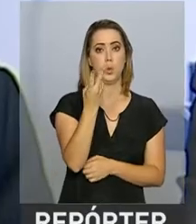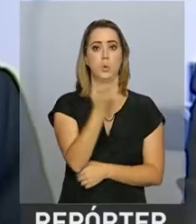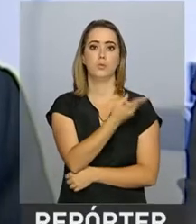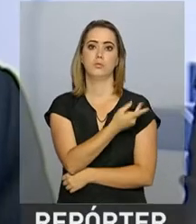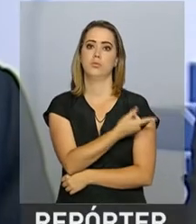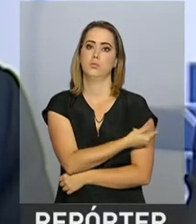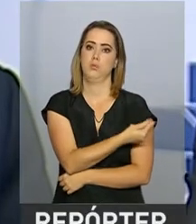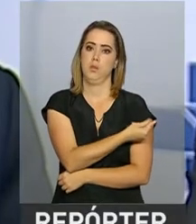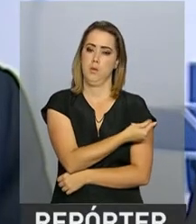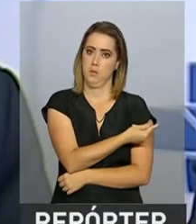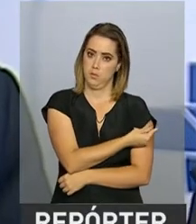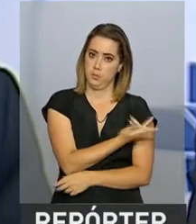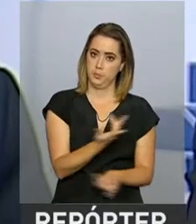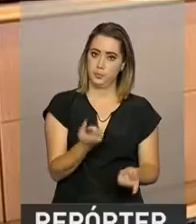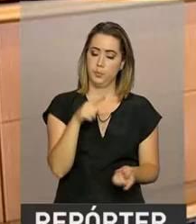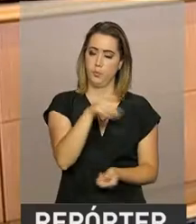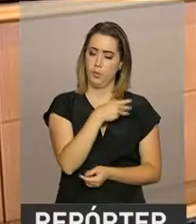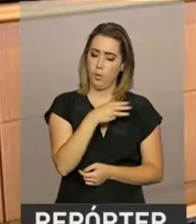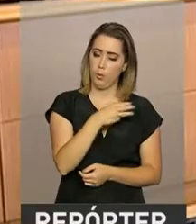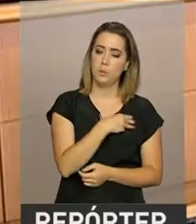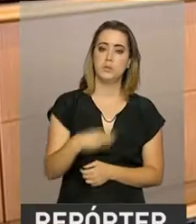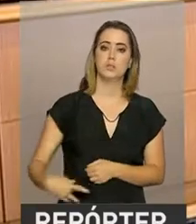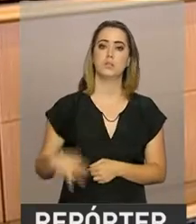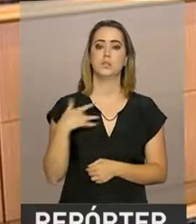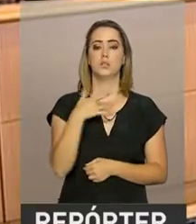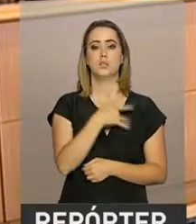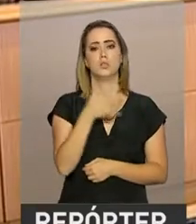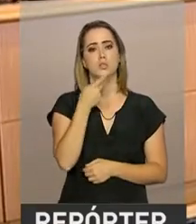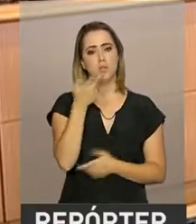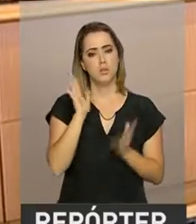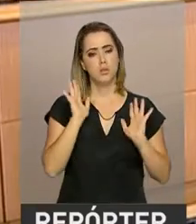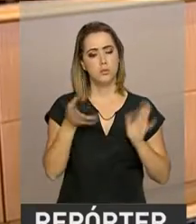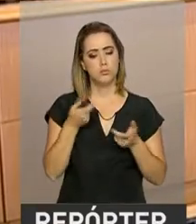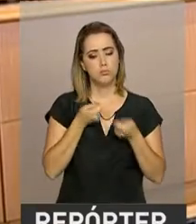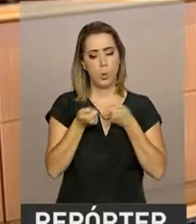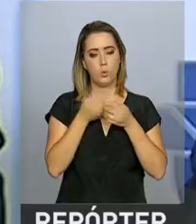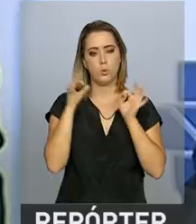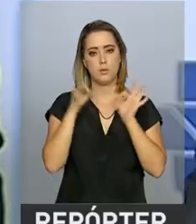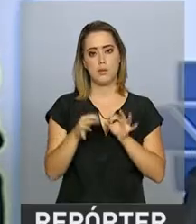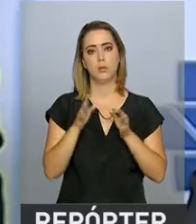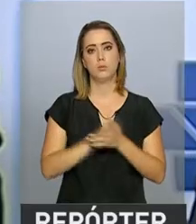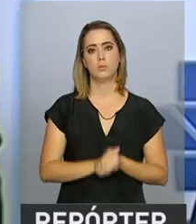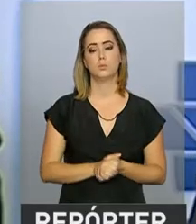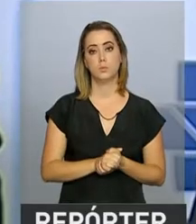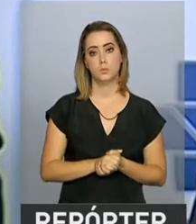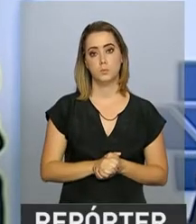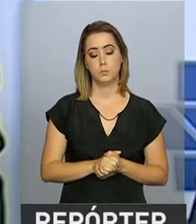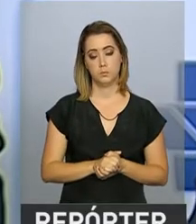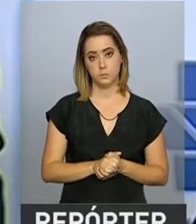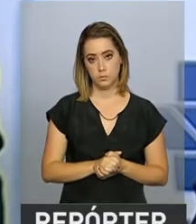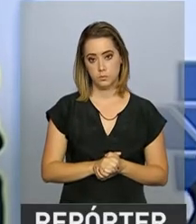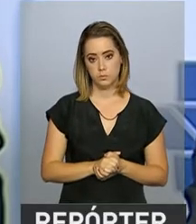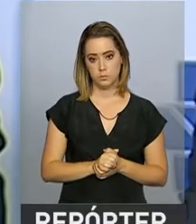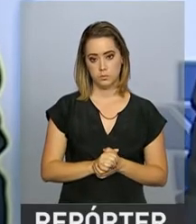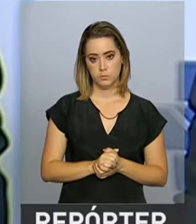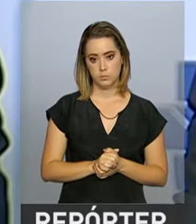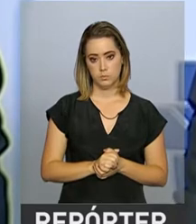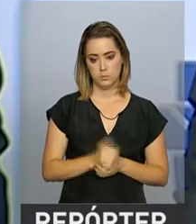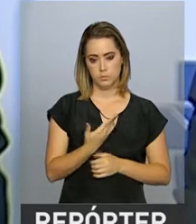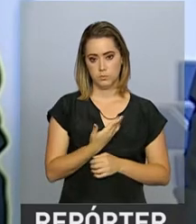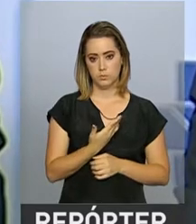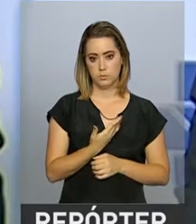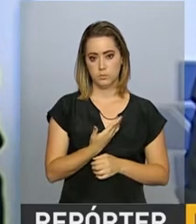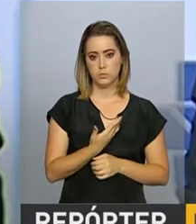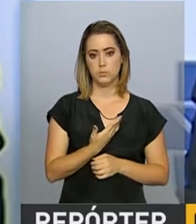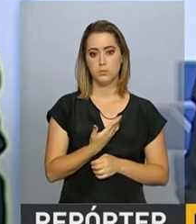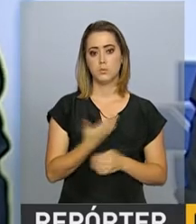ministro da saúde ricardo barros disse considerar a situação sob controle nós temos uma extorsão momento